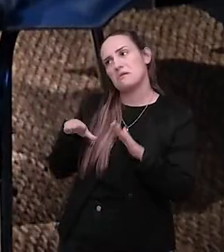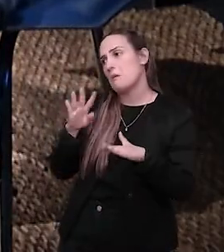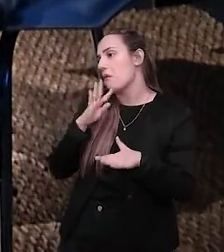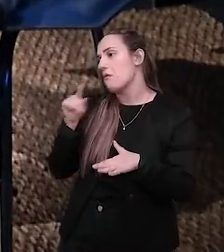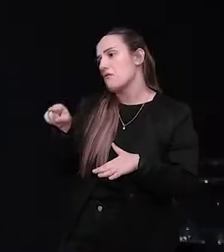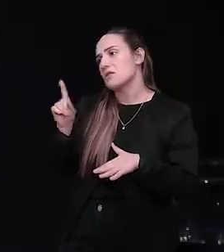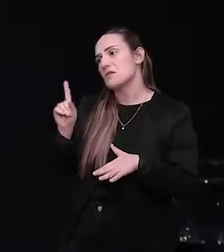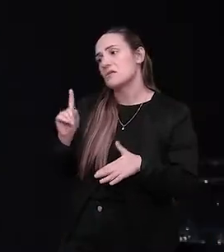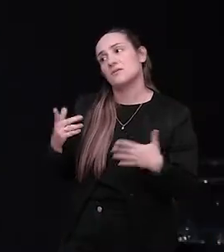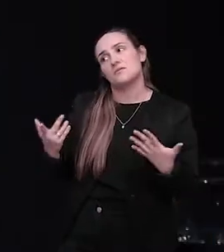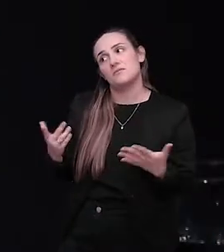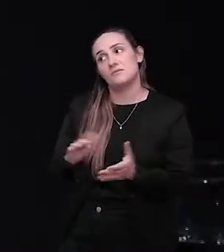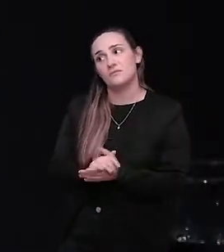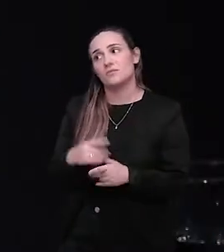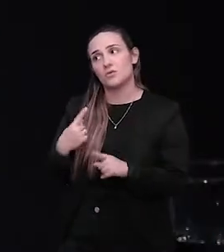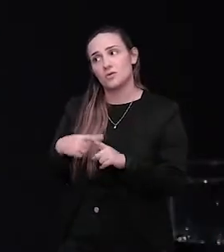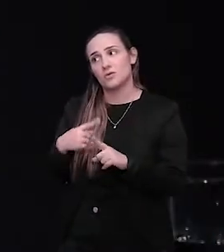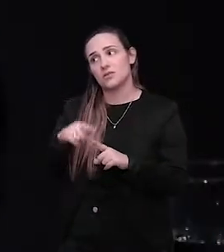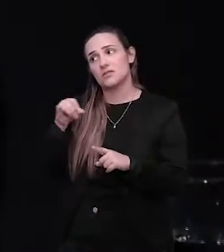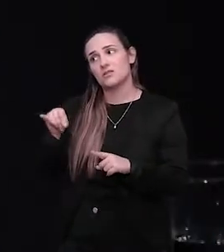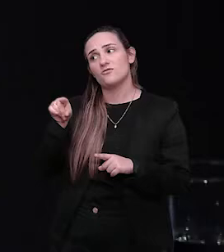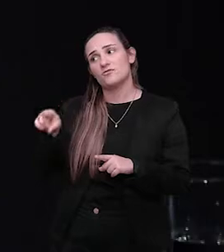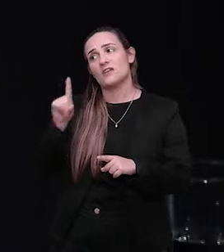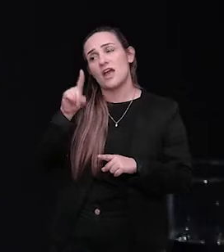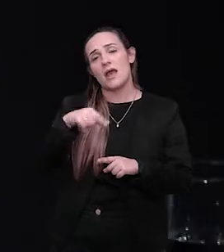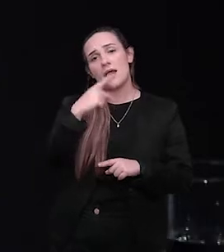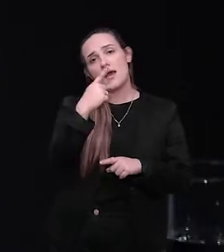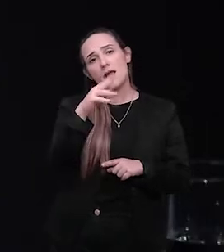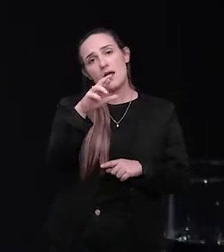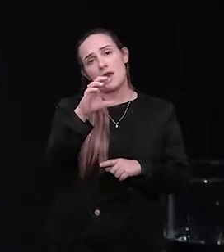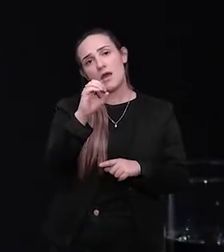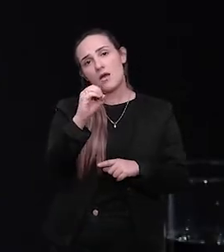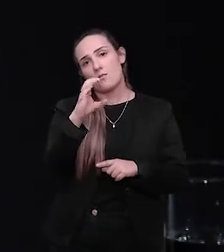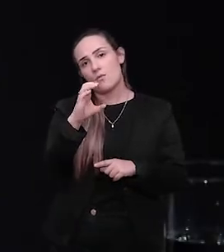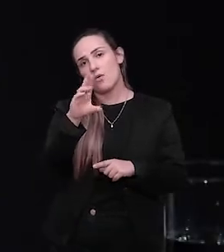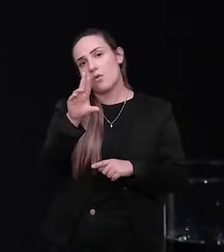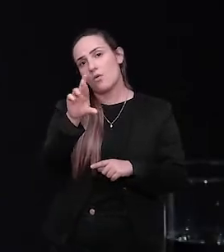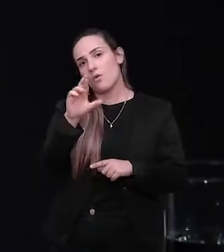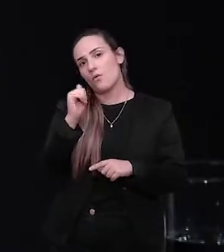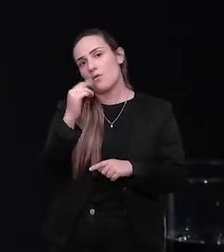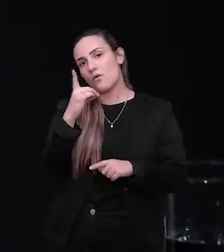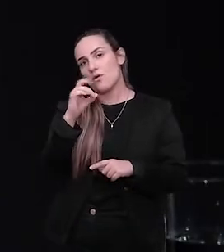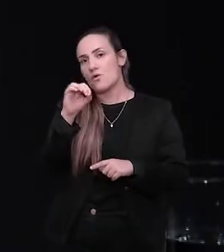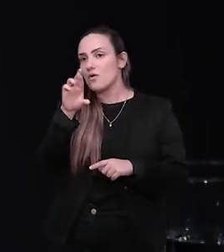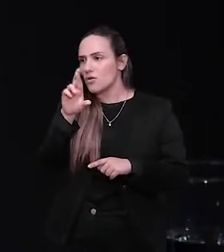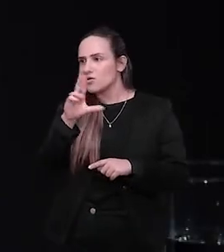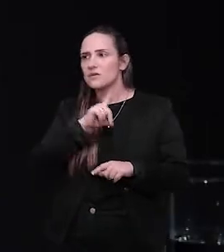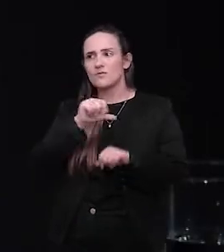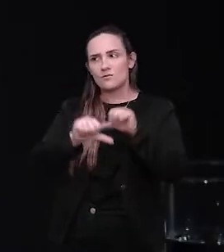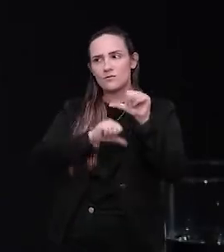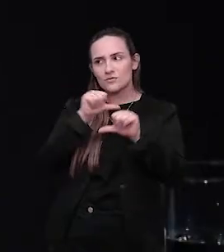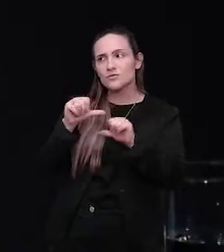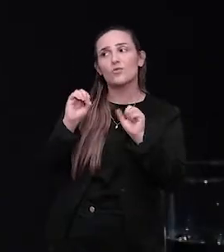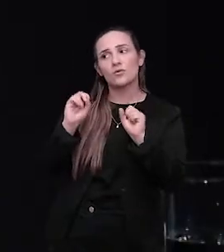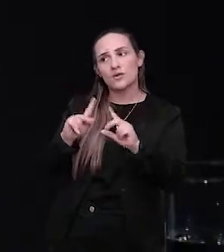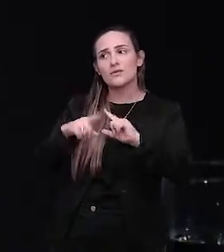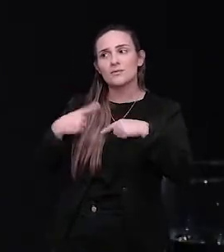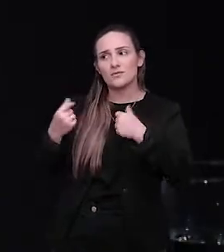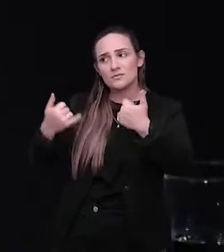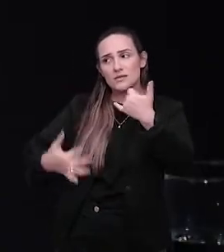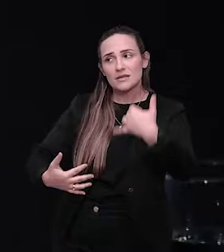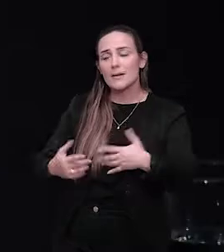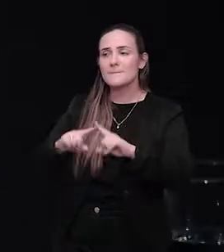essa história, quem não é da área, né? Puxa vida, para ser PGJ não tem que ser procurador. Vamos explicar, né, que